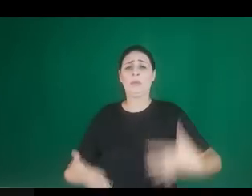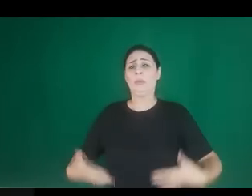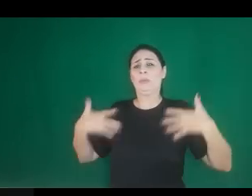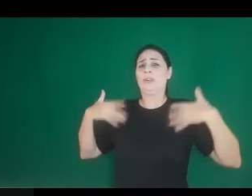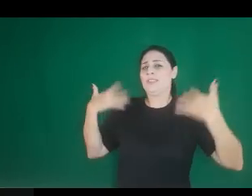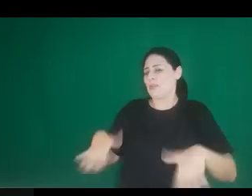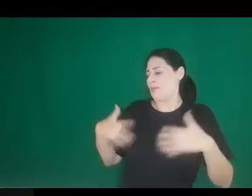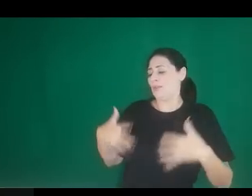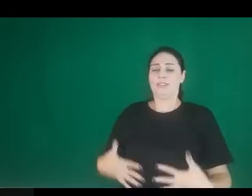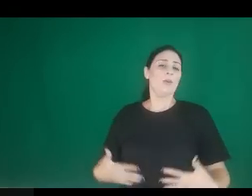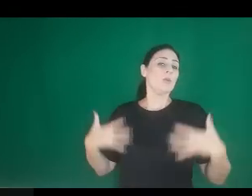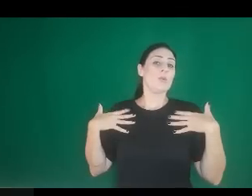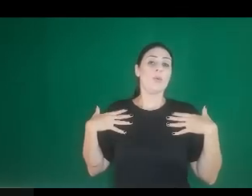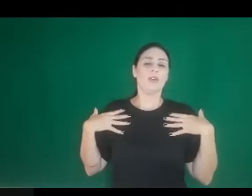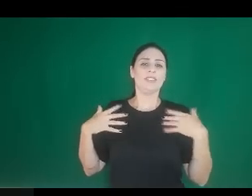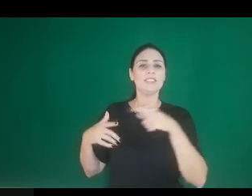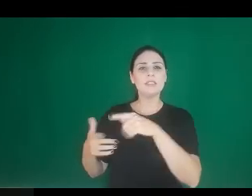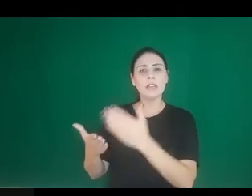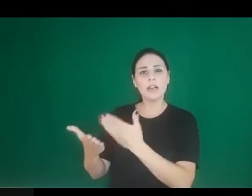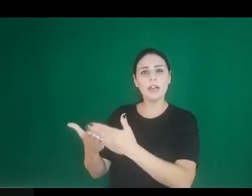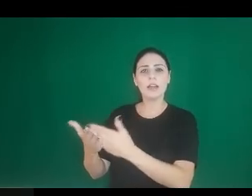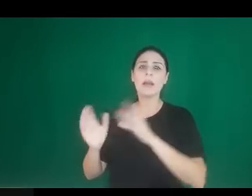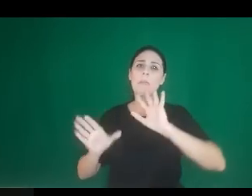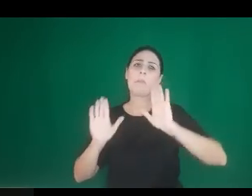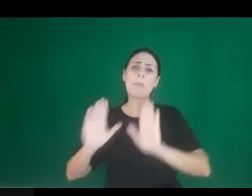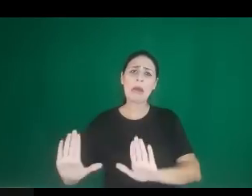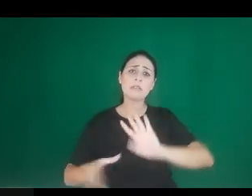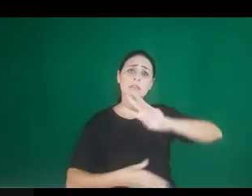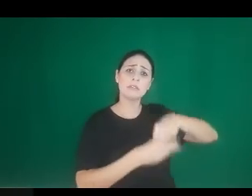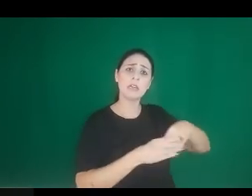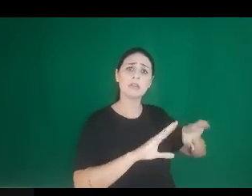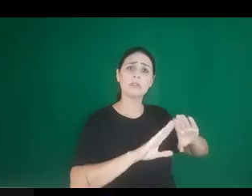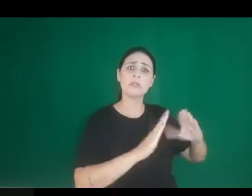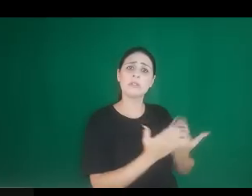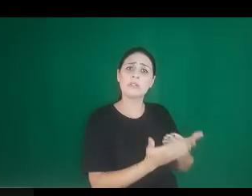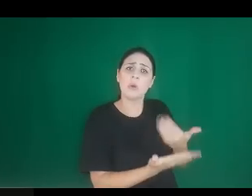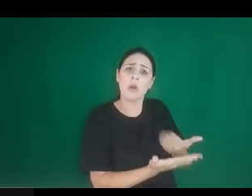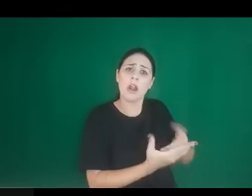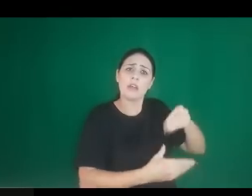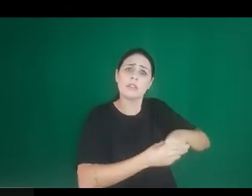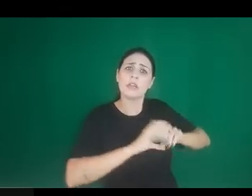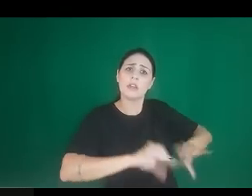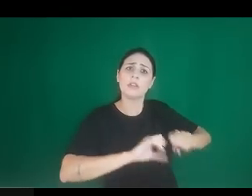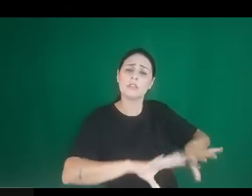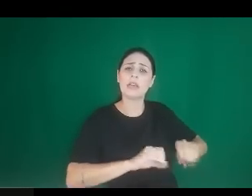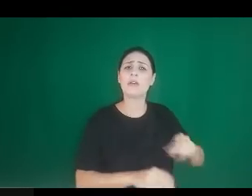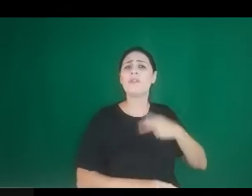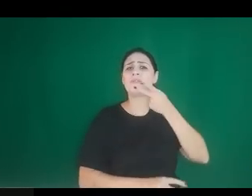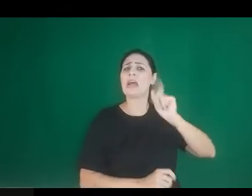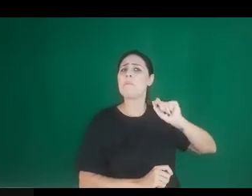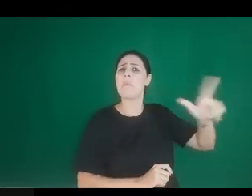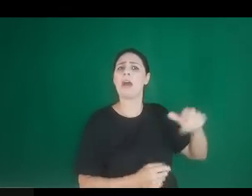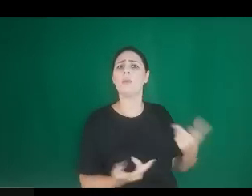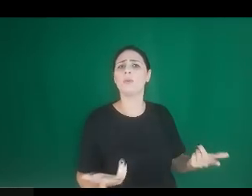chegam a ter um orgulho danado daquilo. Só que quando vai na escola, na sala de aula, faz a crítica aos PCNs, faz o quê? Só que